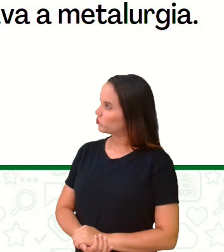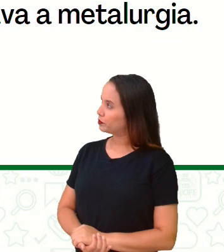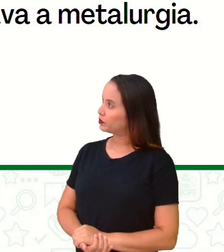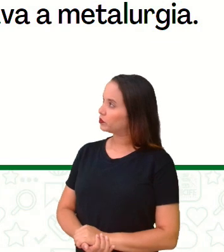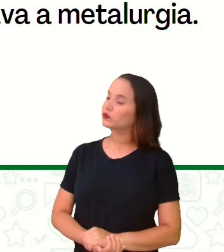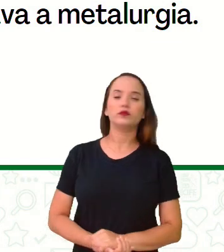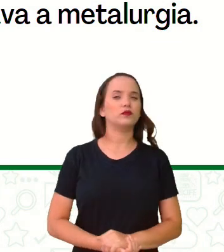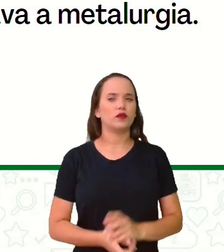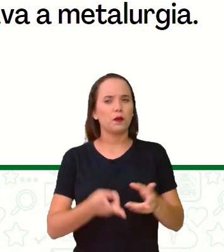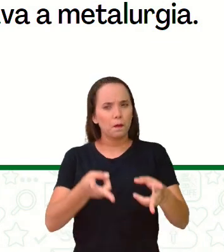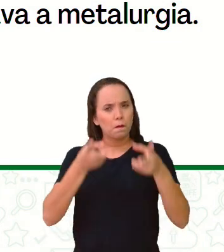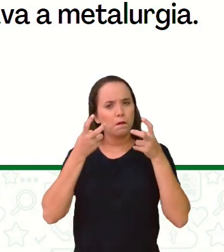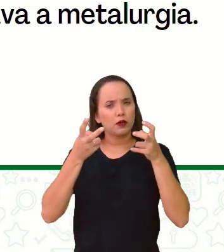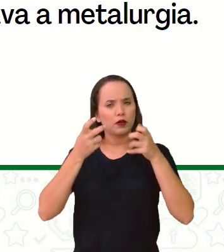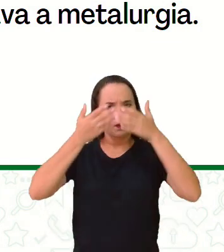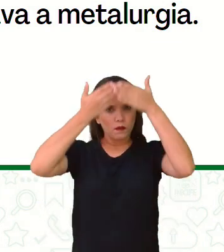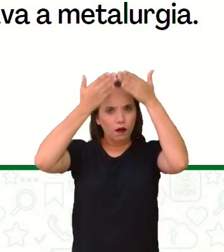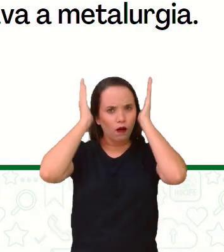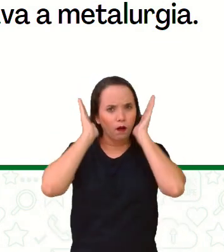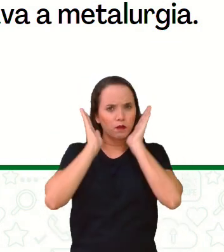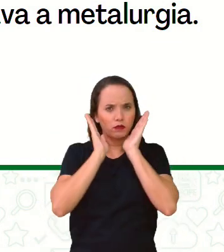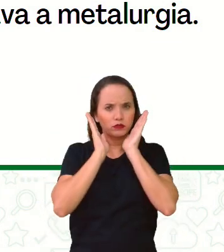Observa a cabeça da escultura.